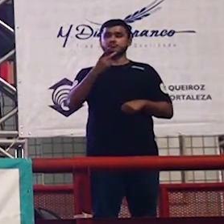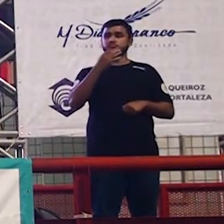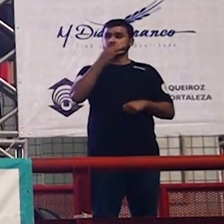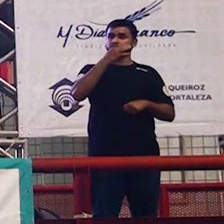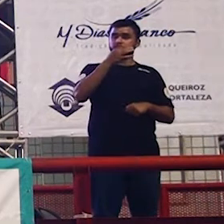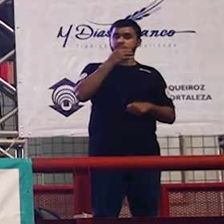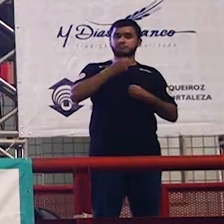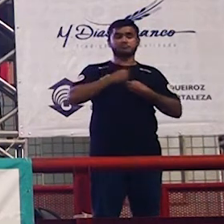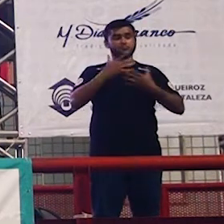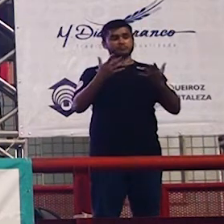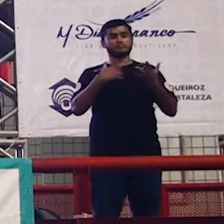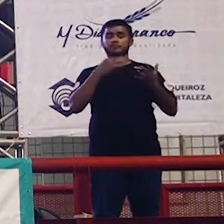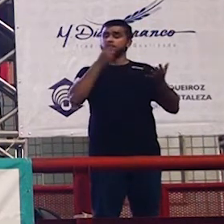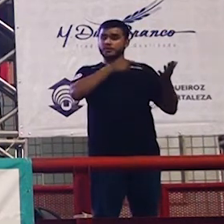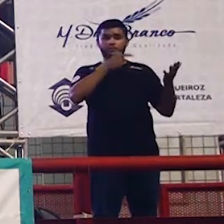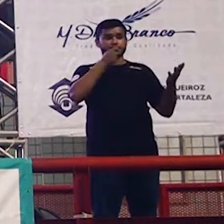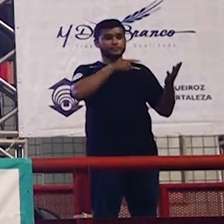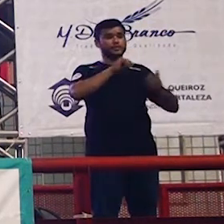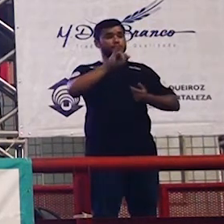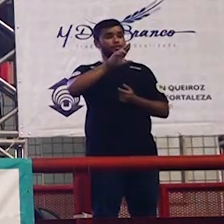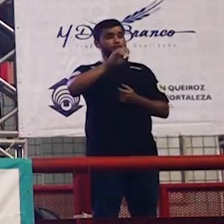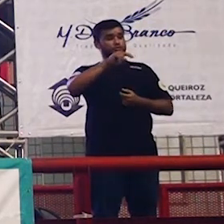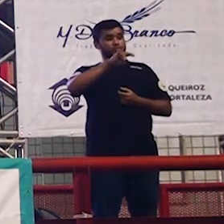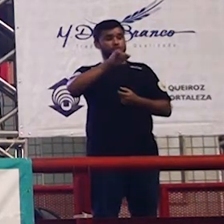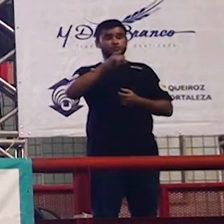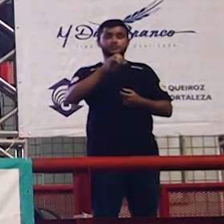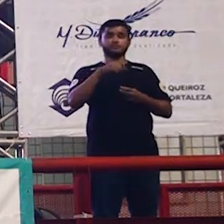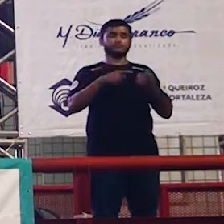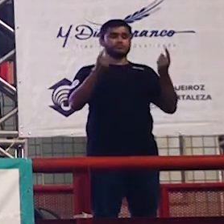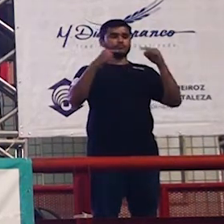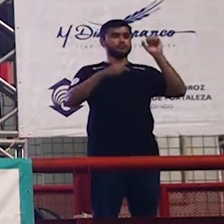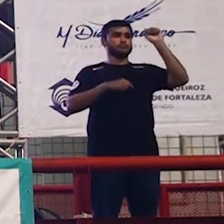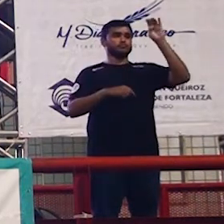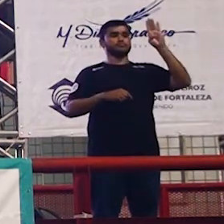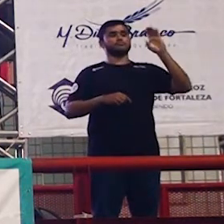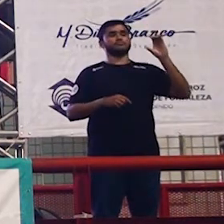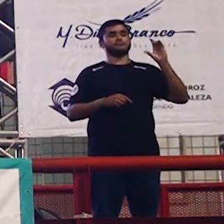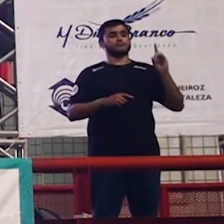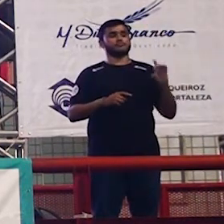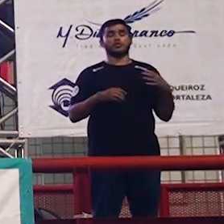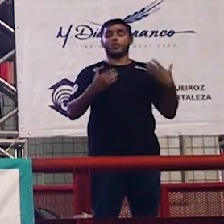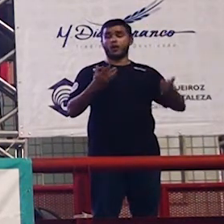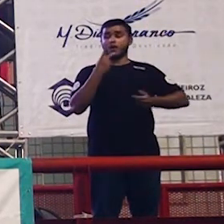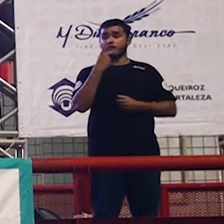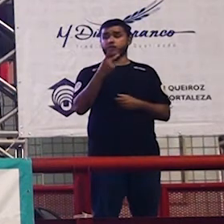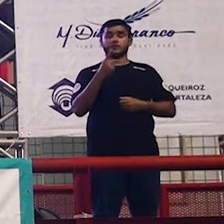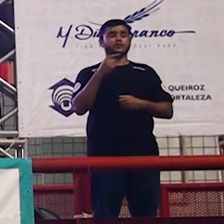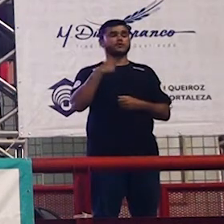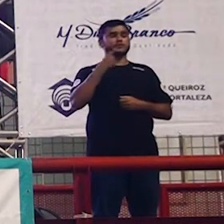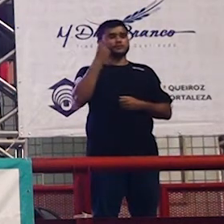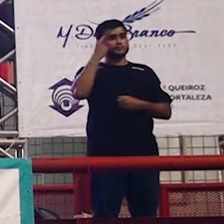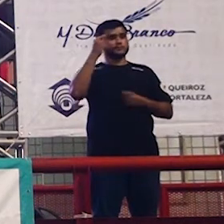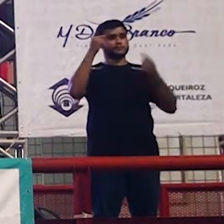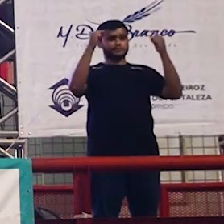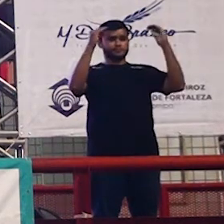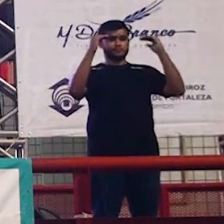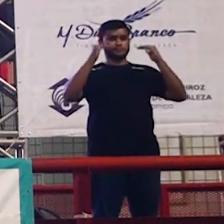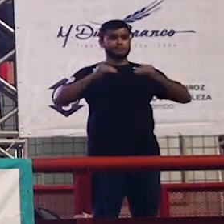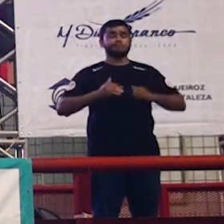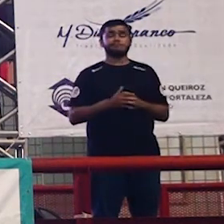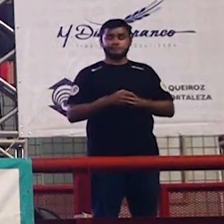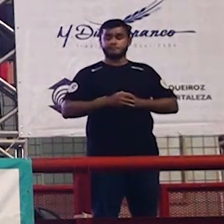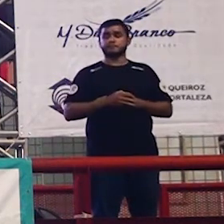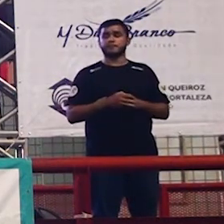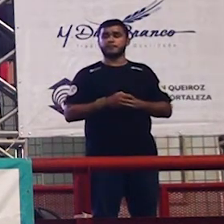Crítica, expressa pelas ironias, resignada, expressa pelas enumerações, indignada, expressa pelos